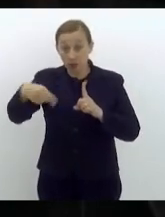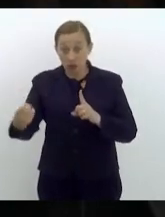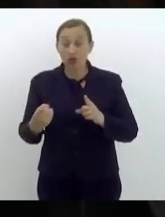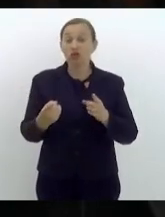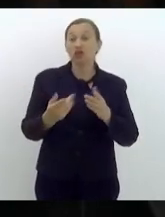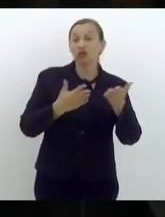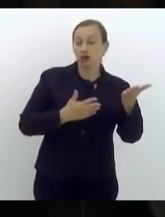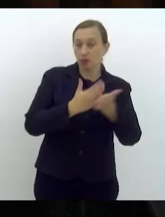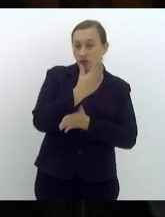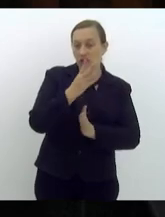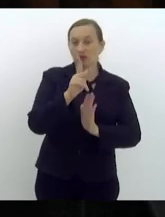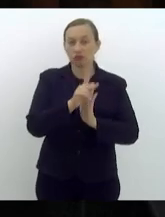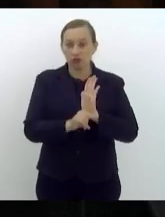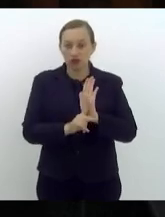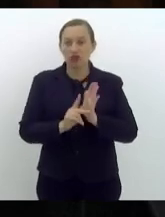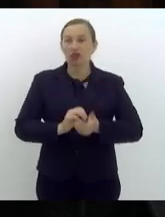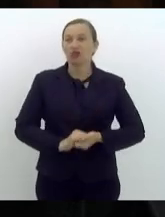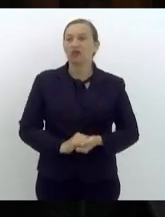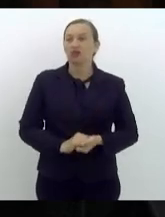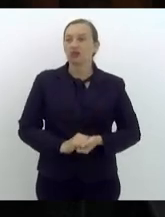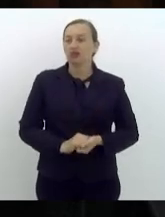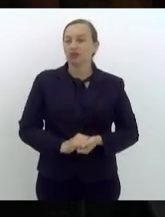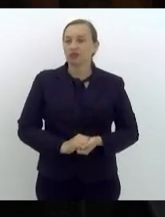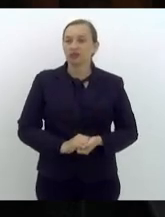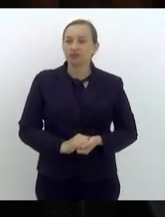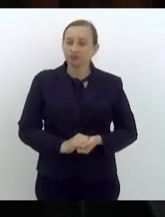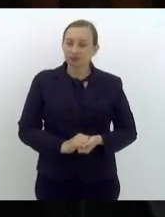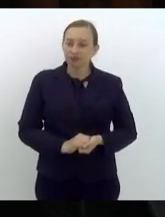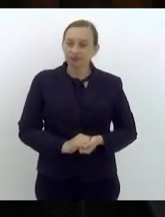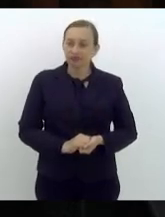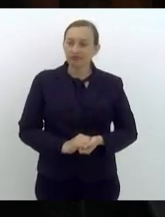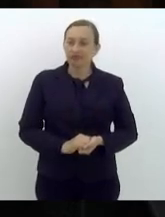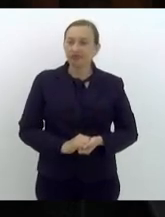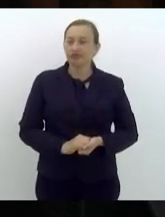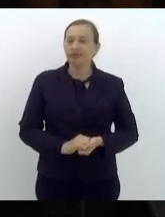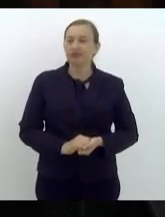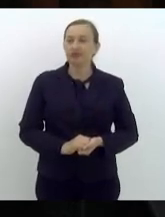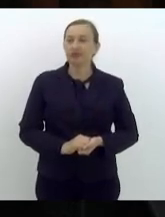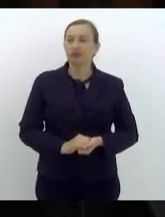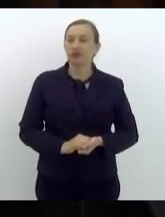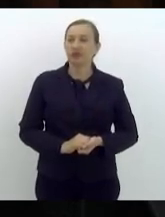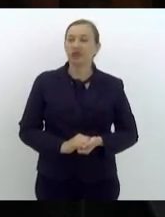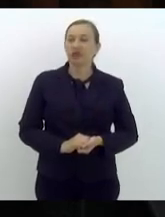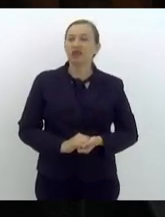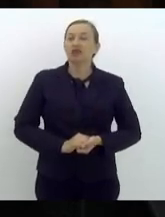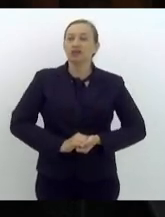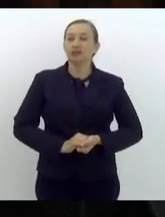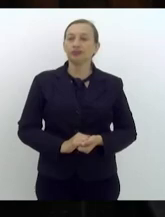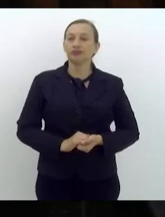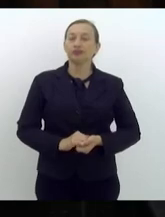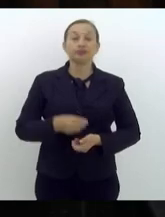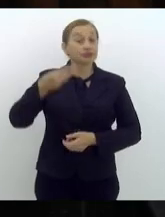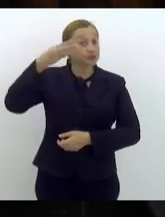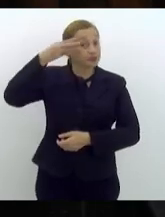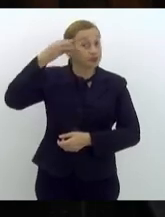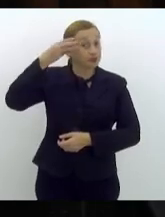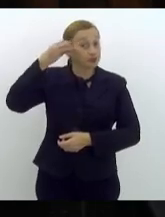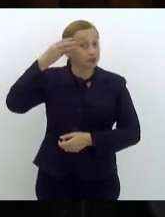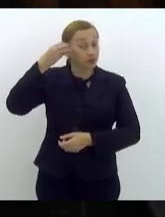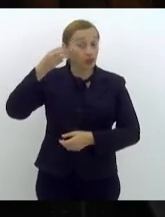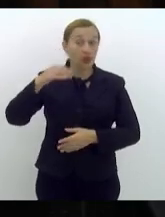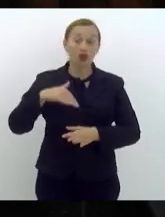projeto foi aprovado. Teve veto total do governador Wilson Witzel em